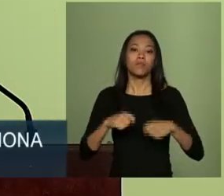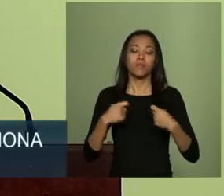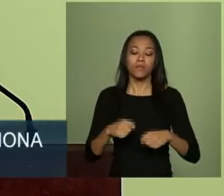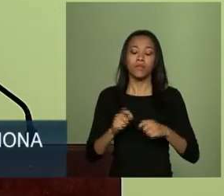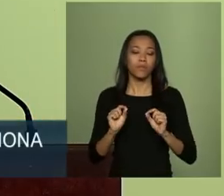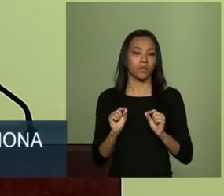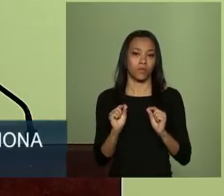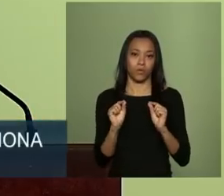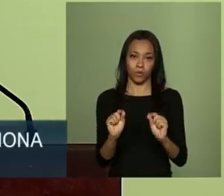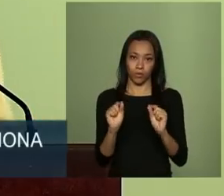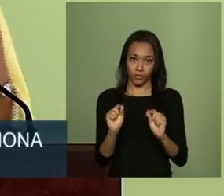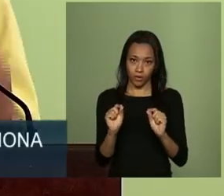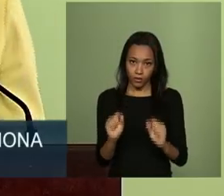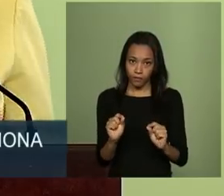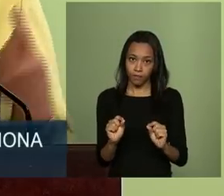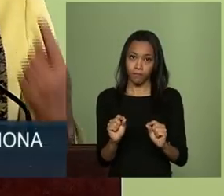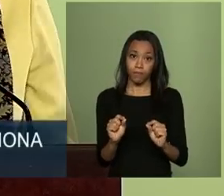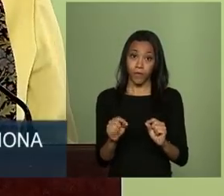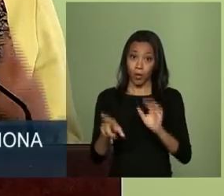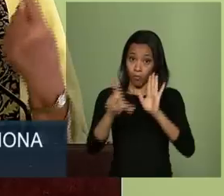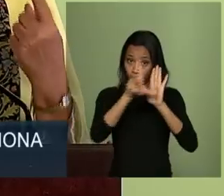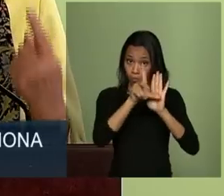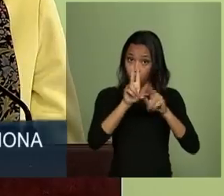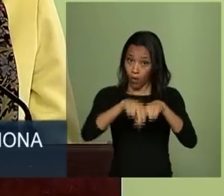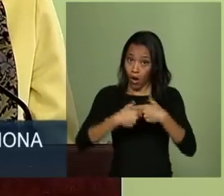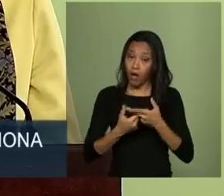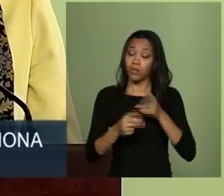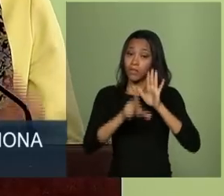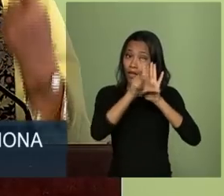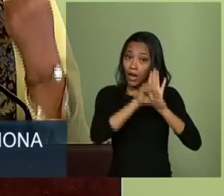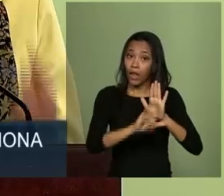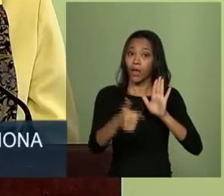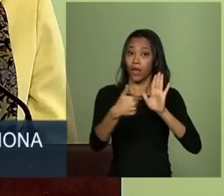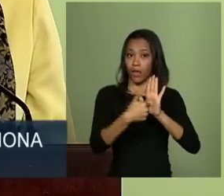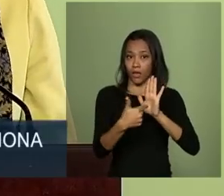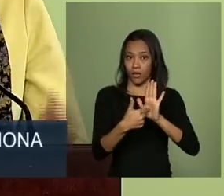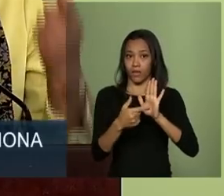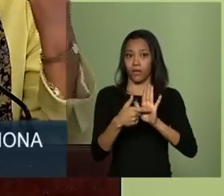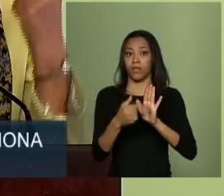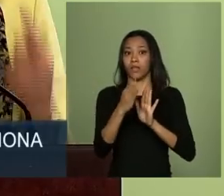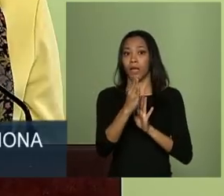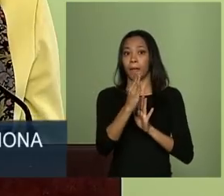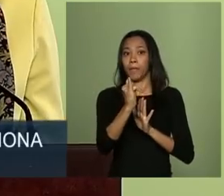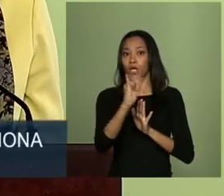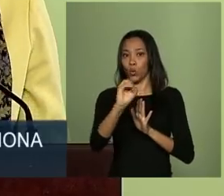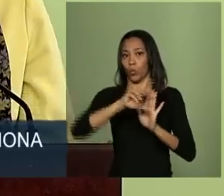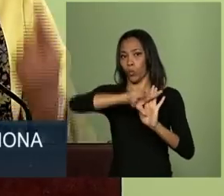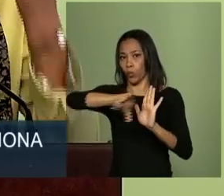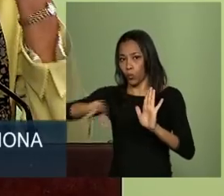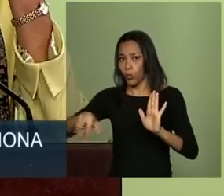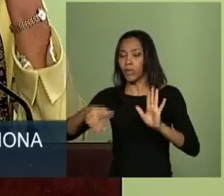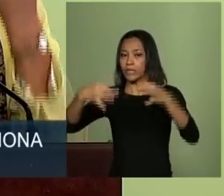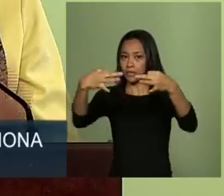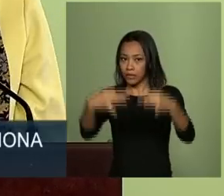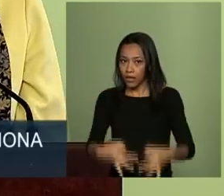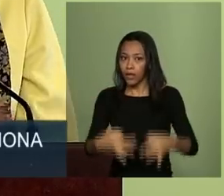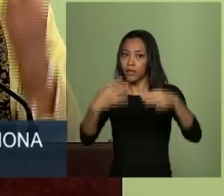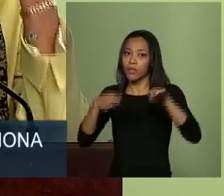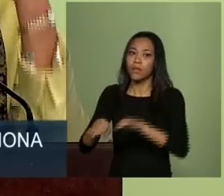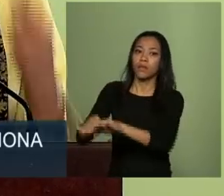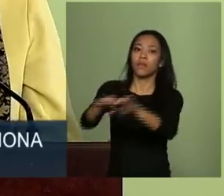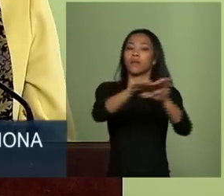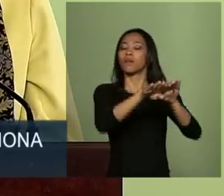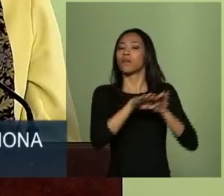prática decorrente dessa lei da biodiversidade justa, equânime,